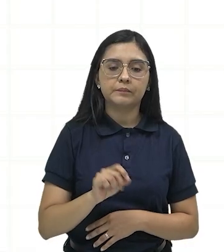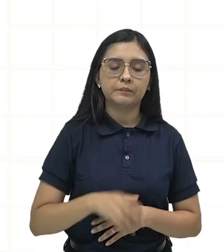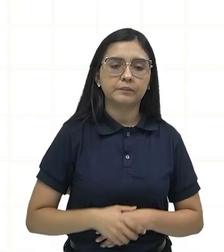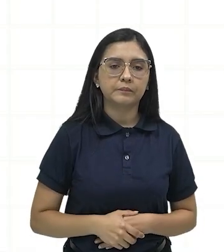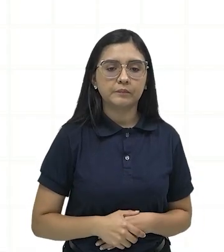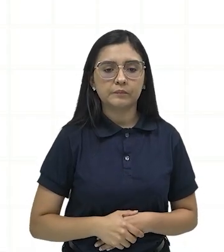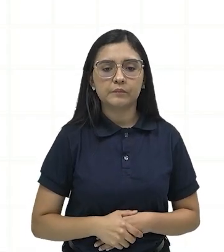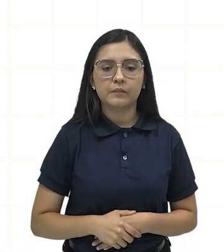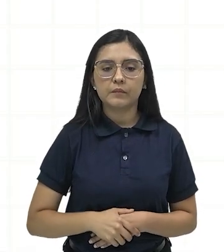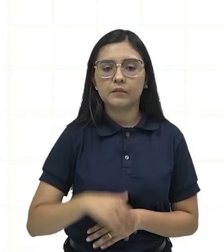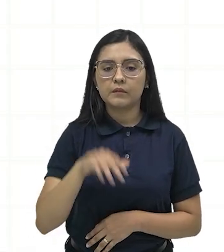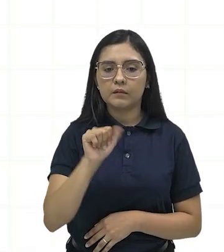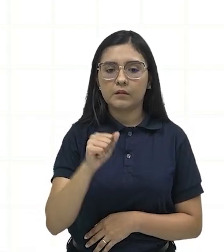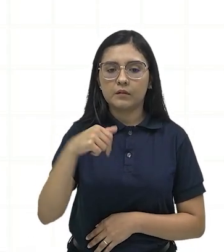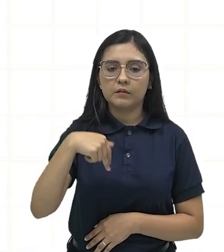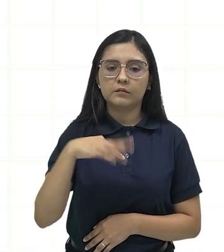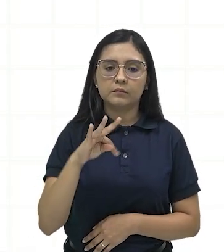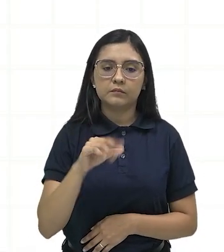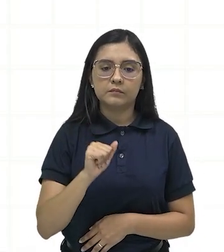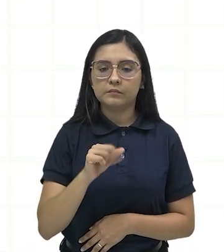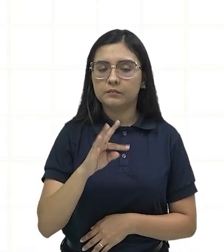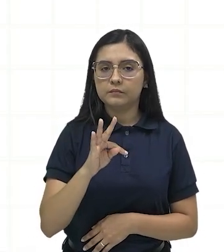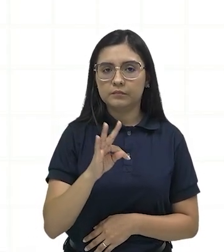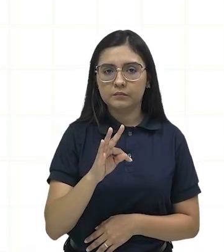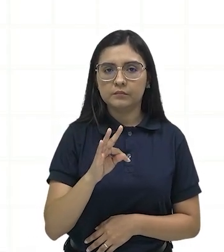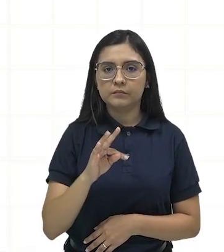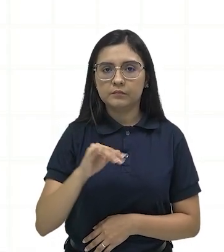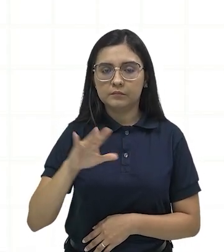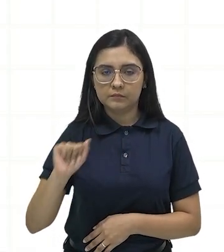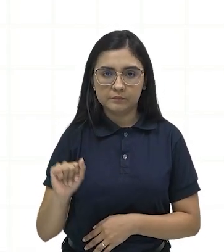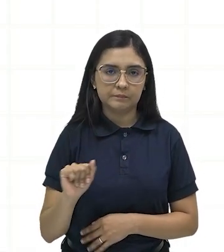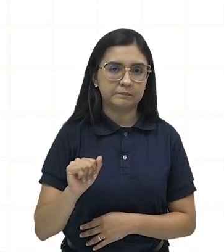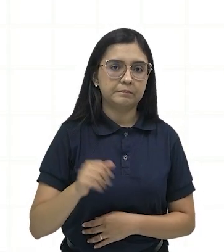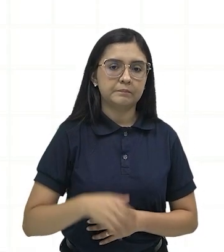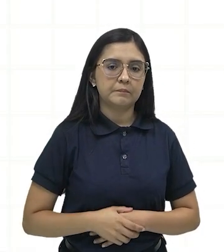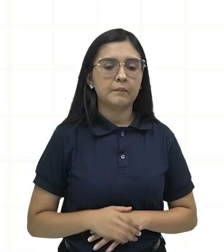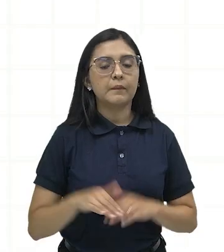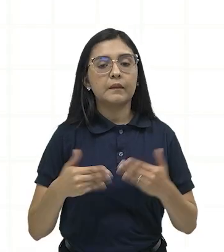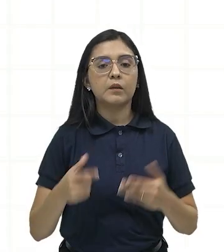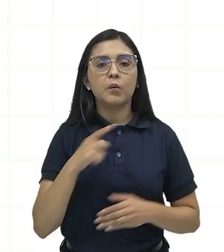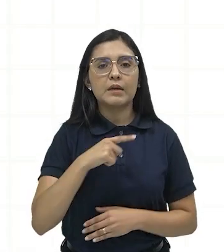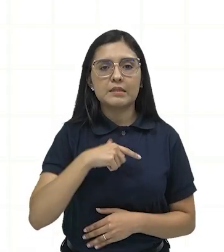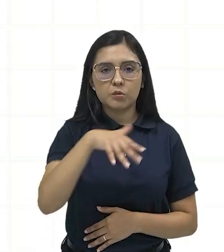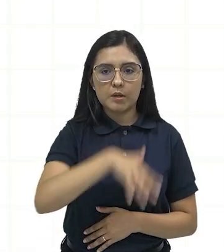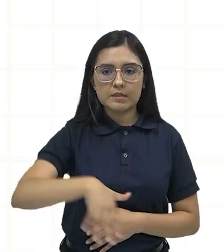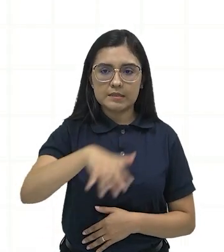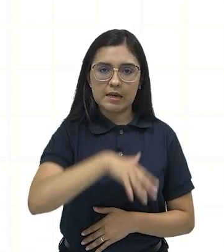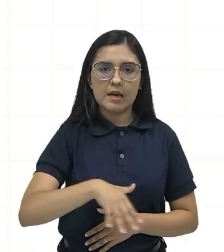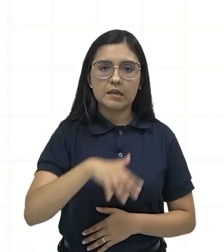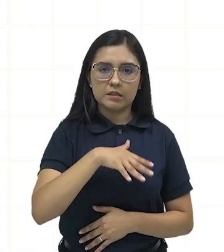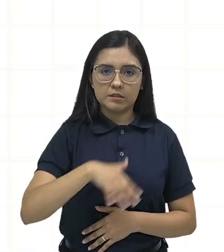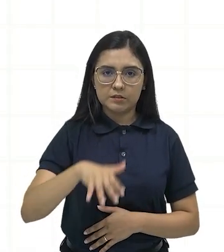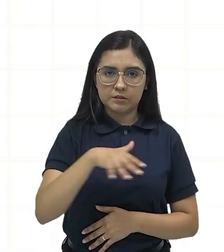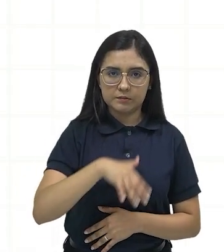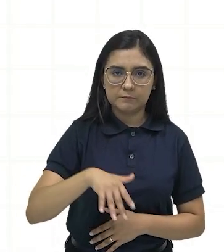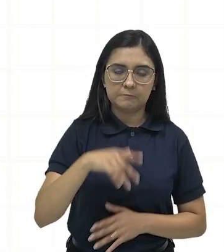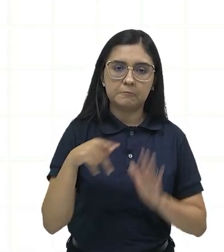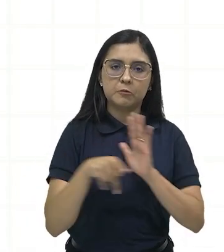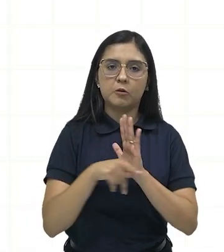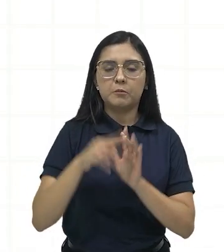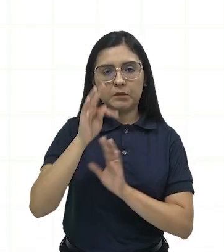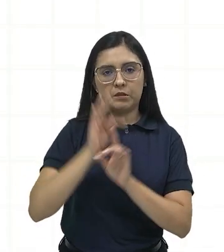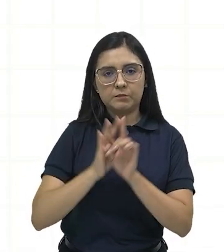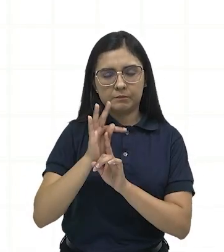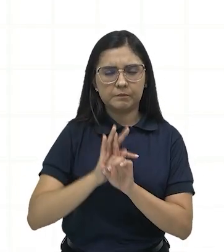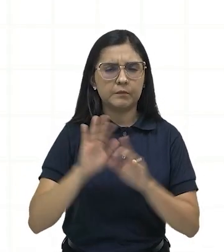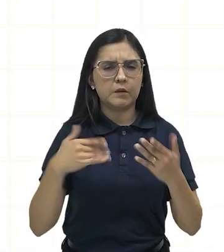ou glacial antártica, certo? Então, essas são as zonas climáticas ou zonas térmicas.